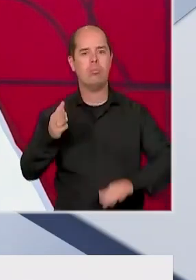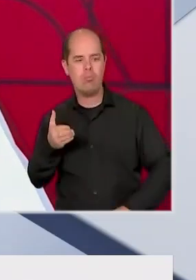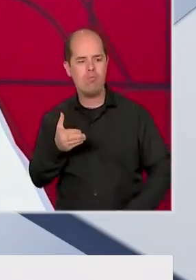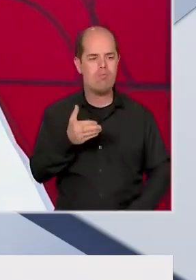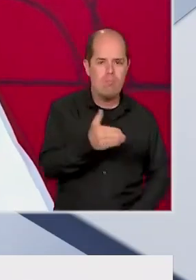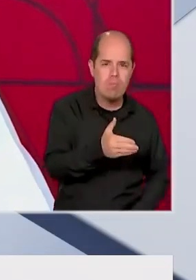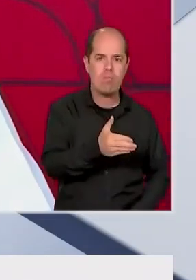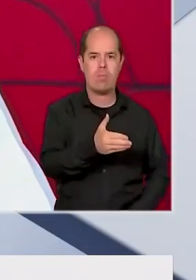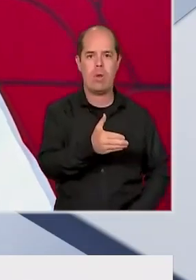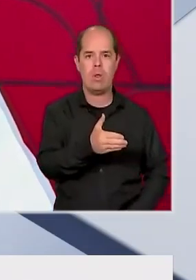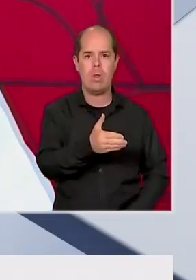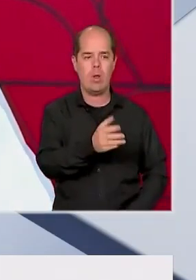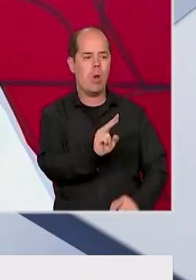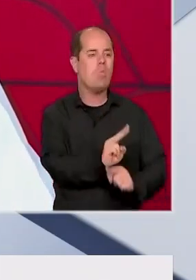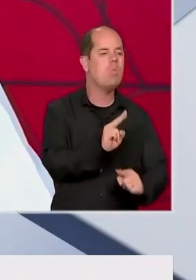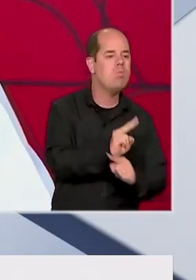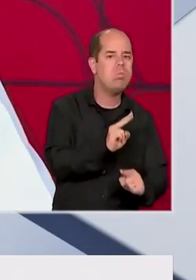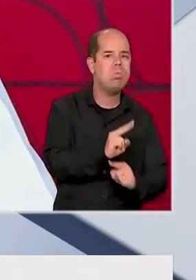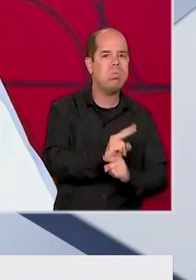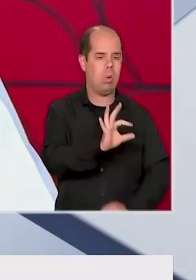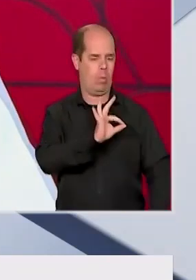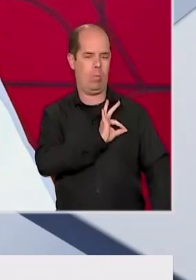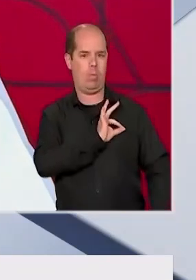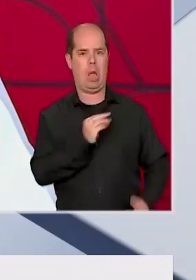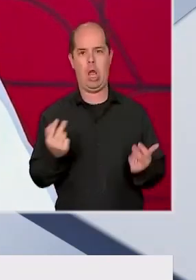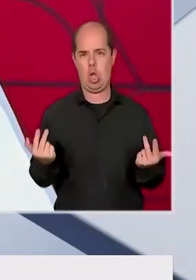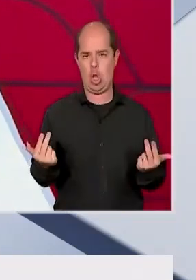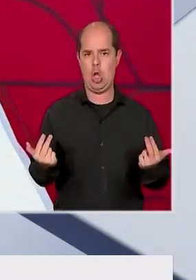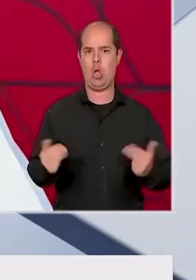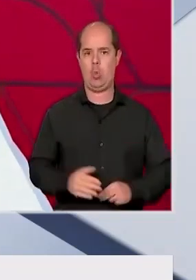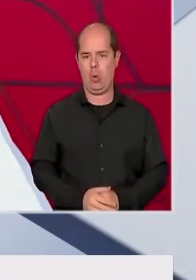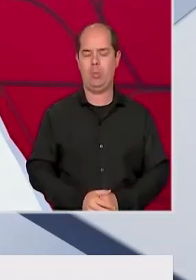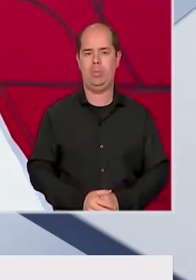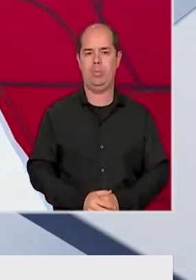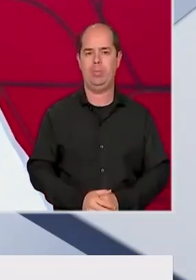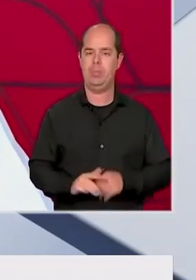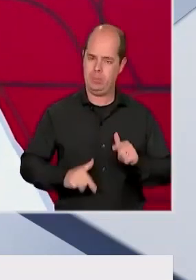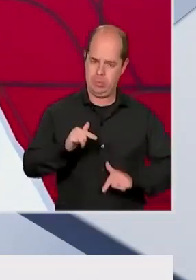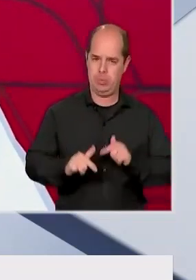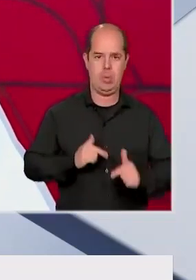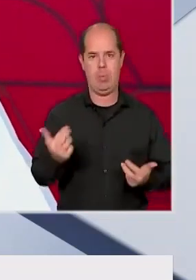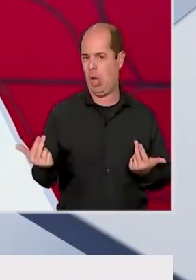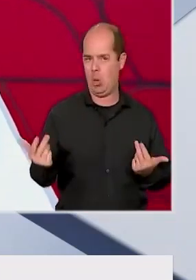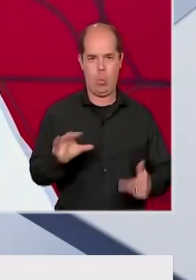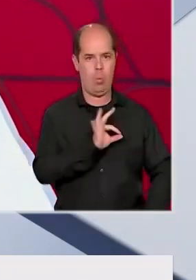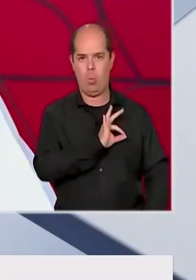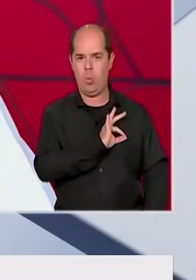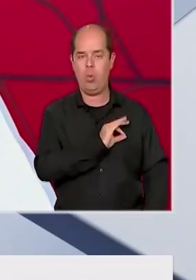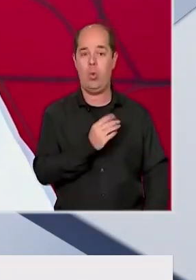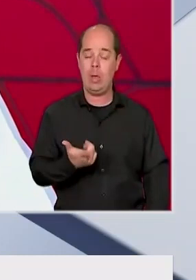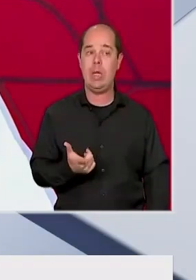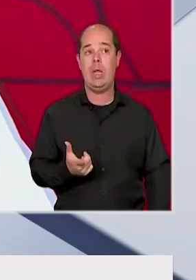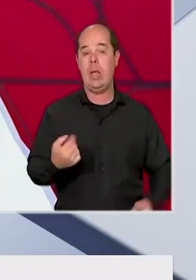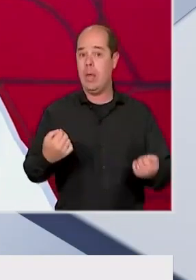absurdo Então a gente tem que ter uma lei de execução penal forte e não pode haver